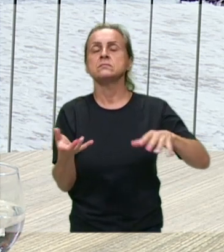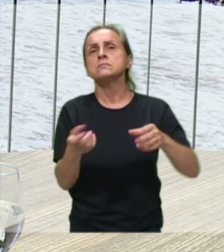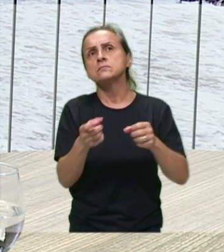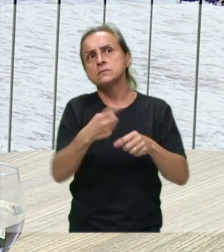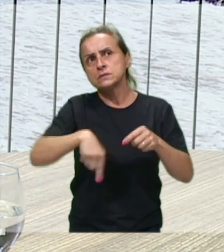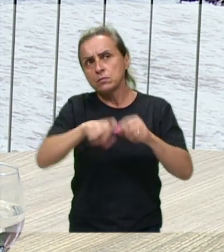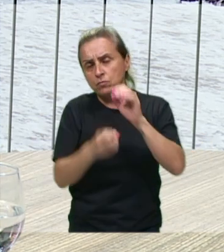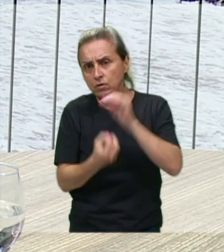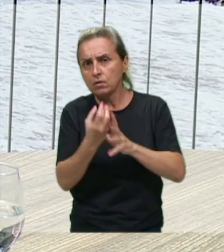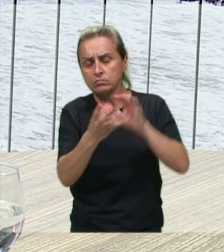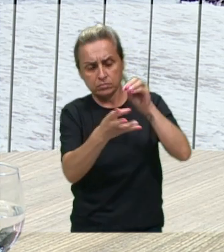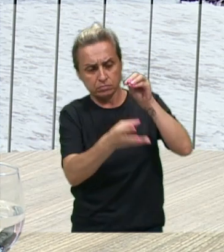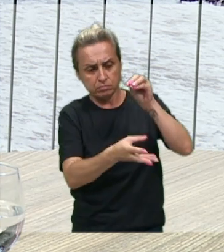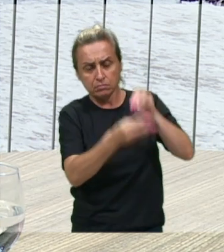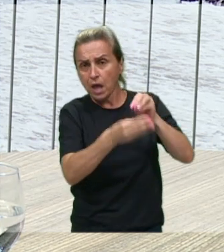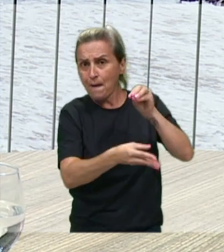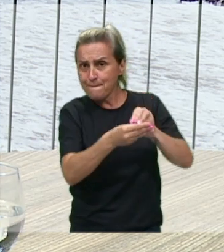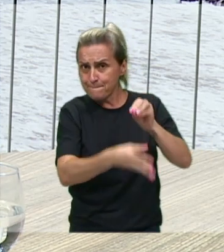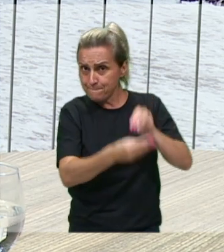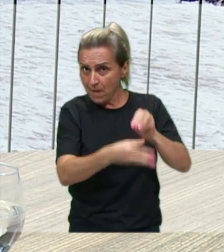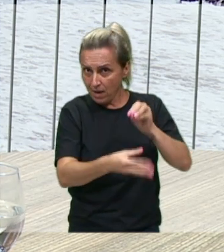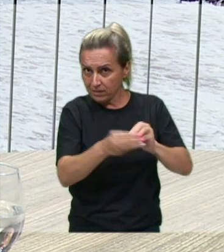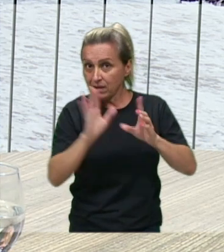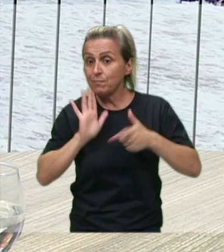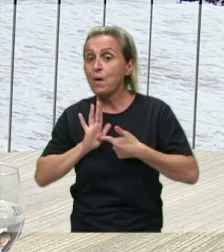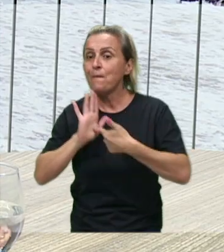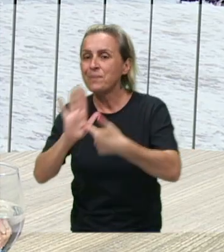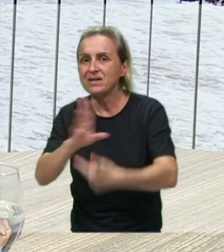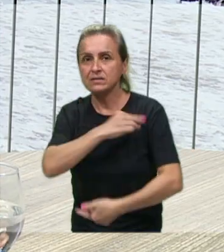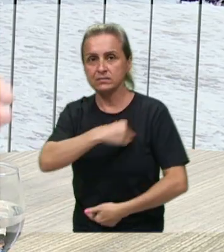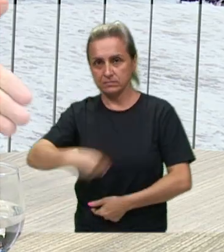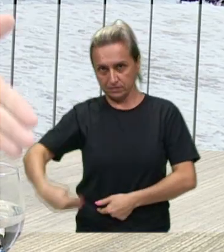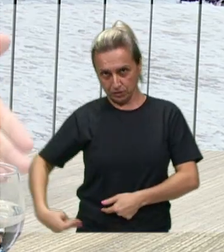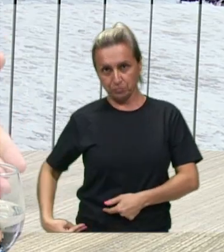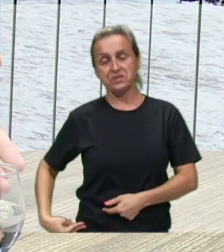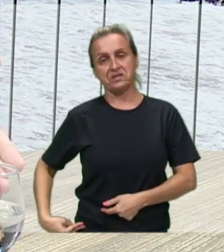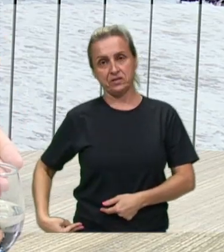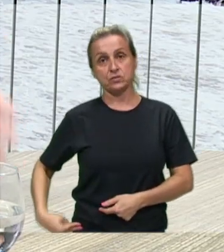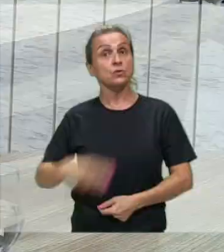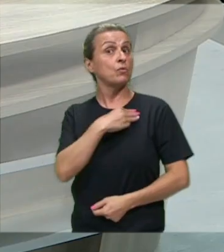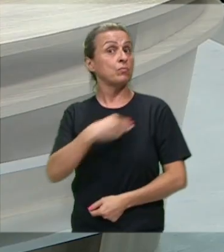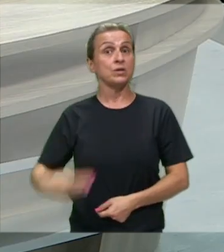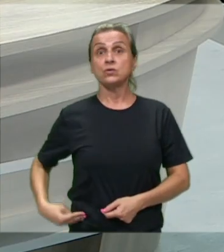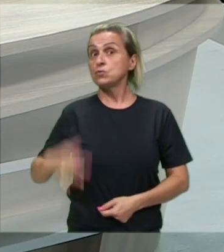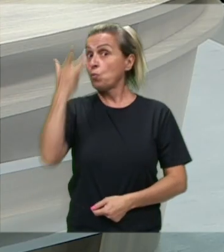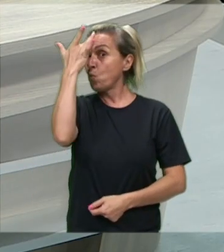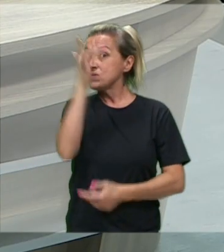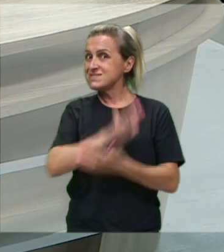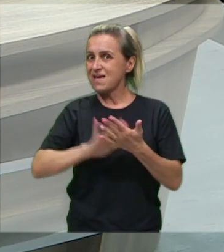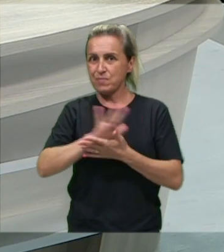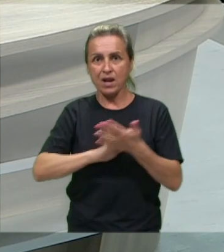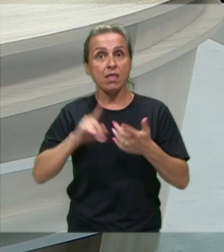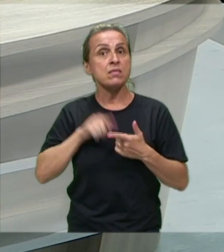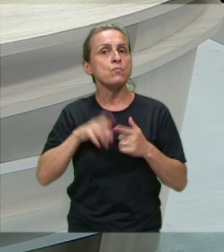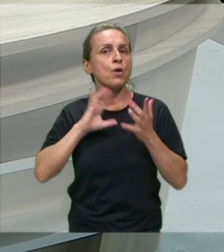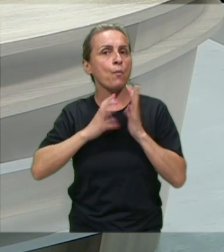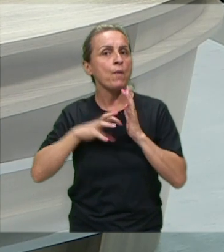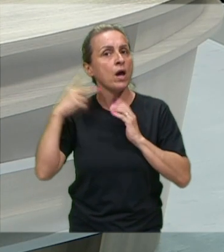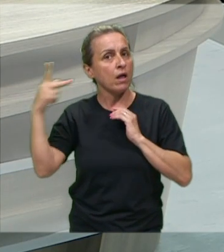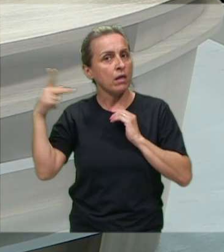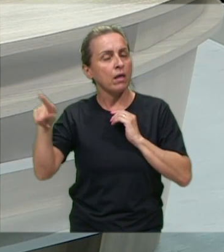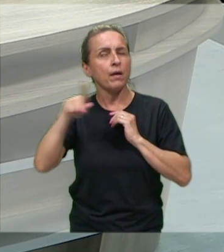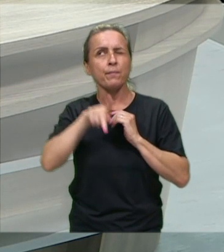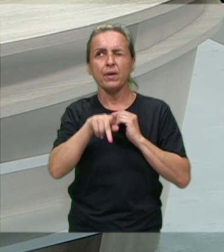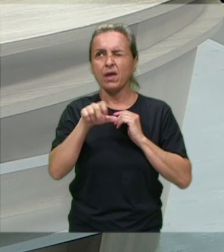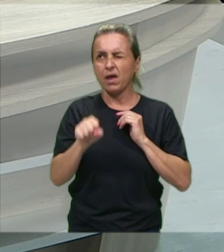ministro é leigo na situação, ele está, como ele é um partido hoje, PSD, dentro do partido